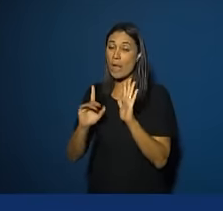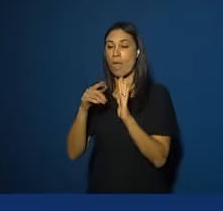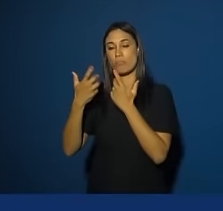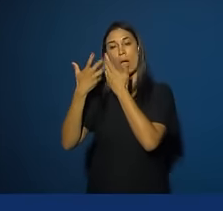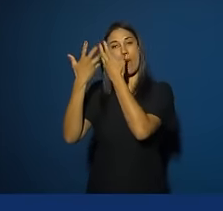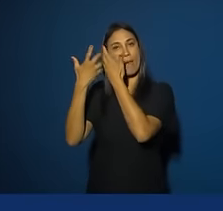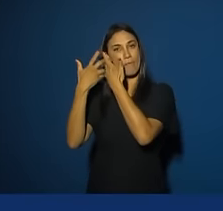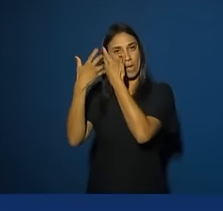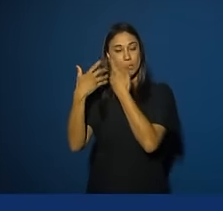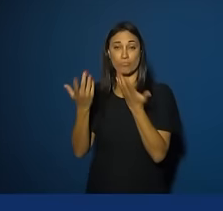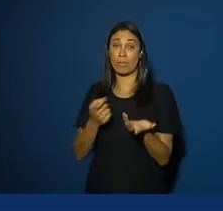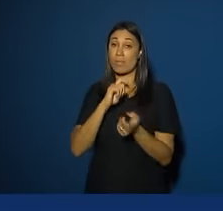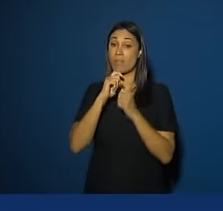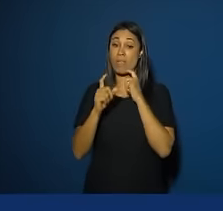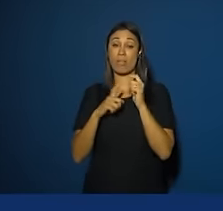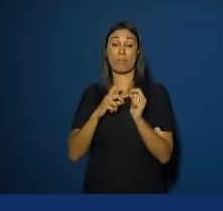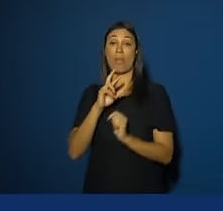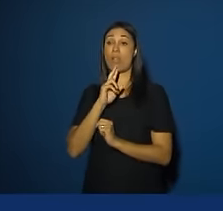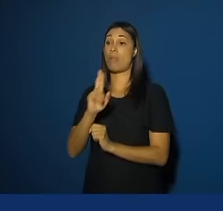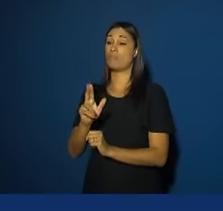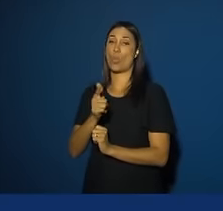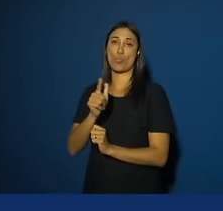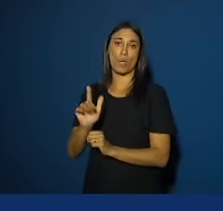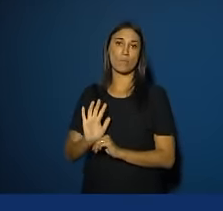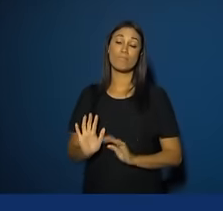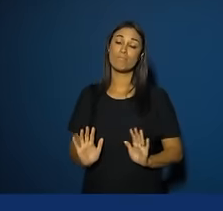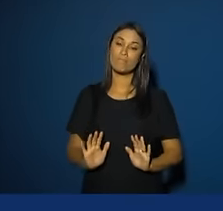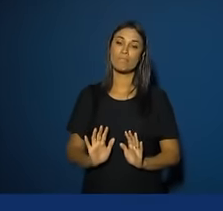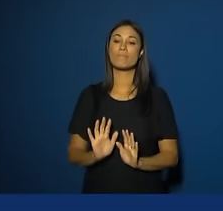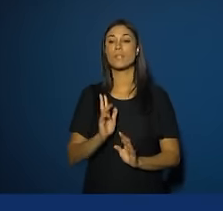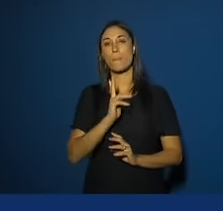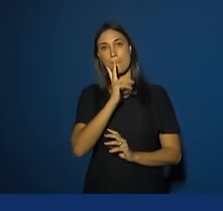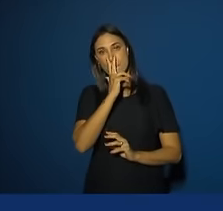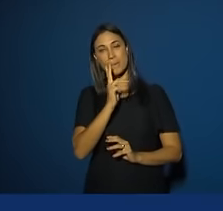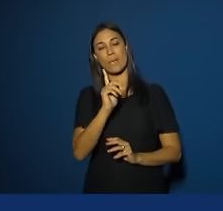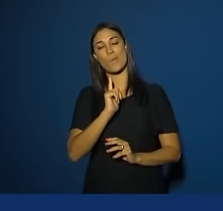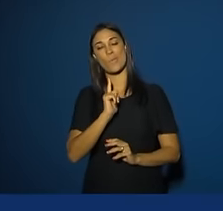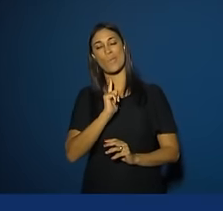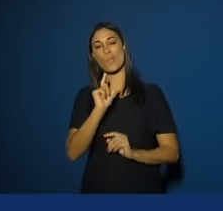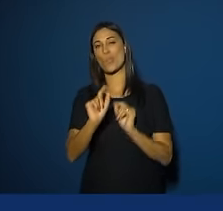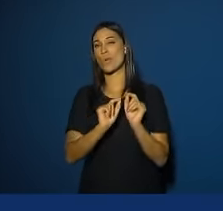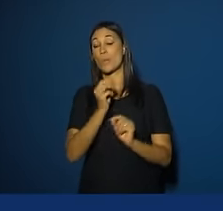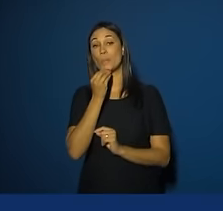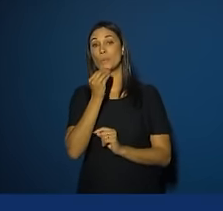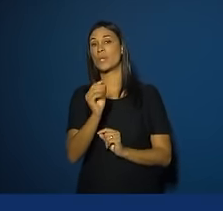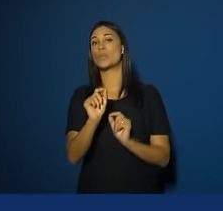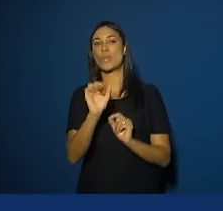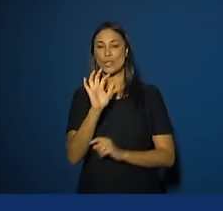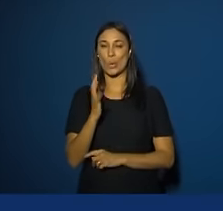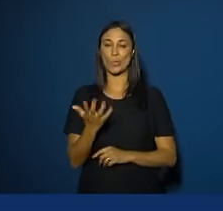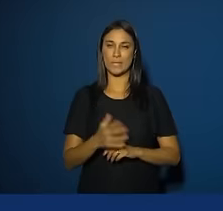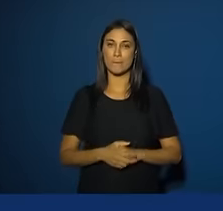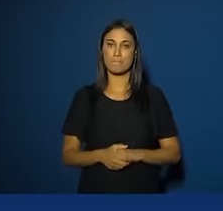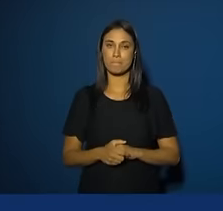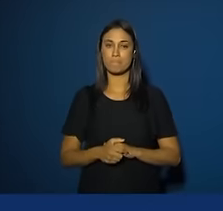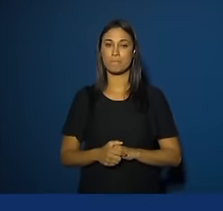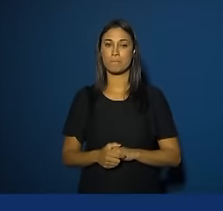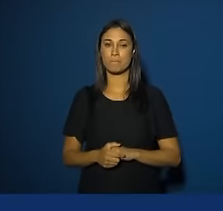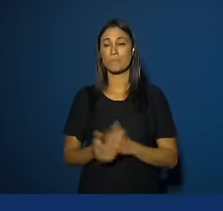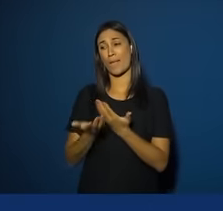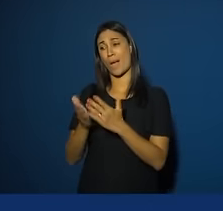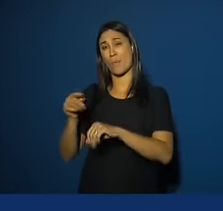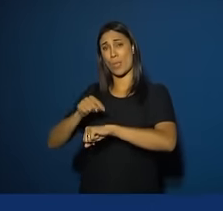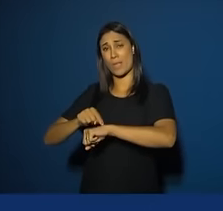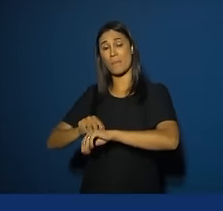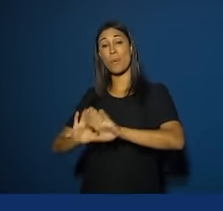reflexão Ninguém tem a resposta mas eu acho que existe uma chance razoável disso acontecer Acabou o